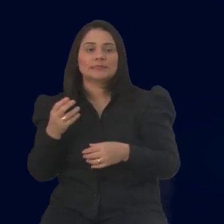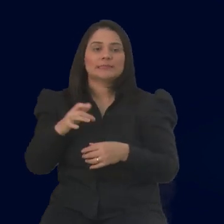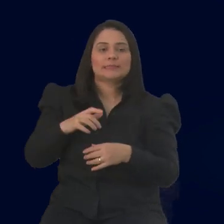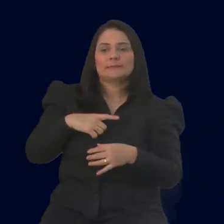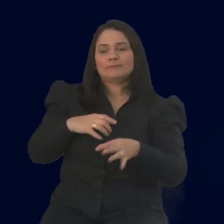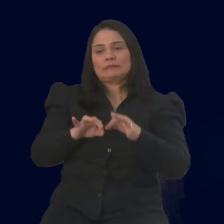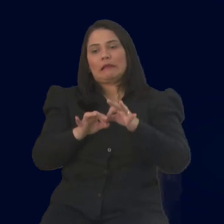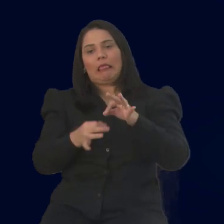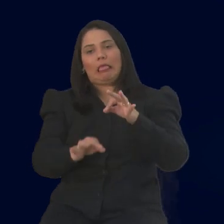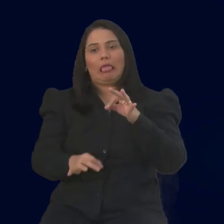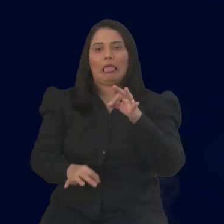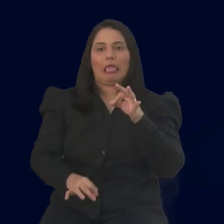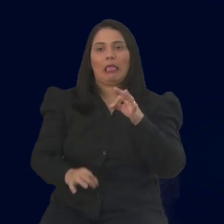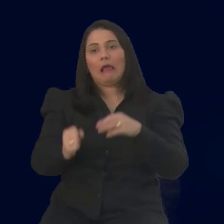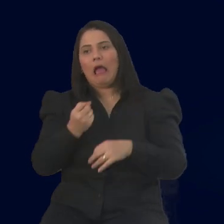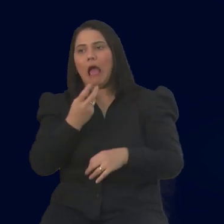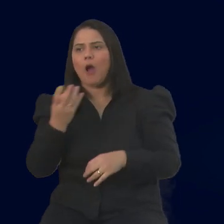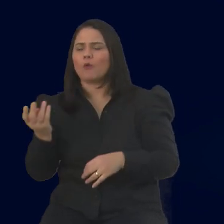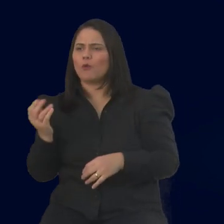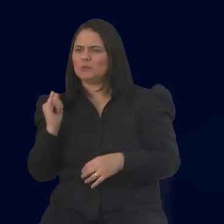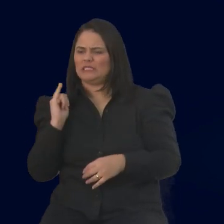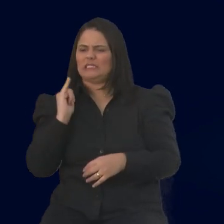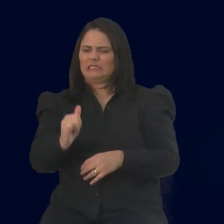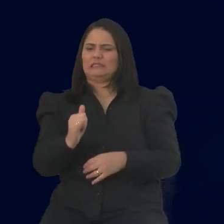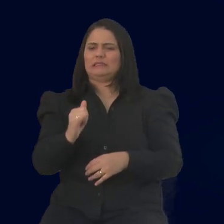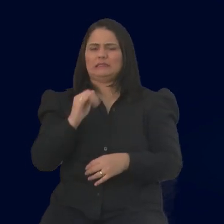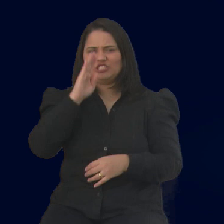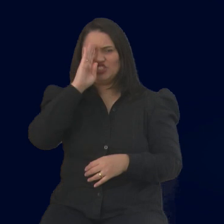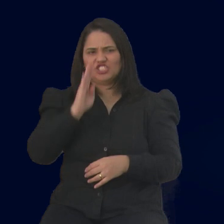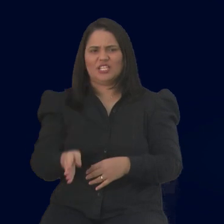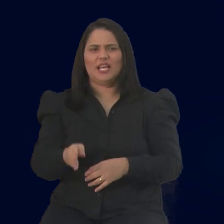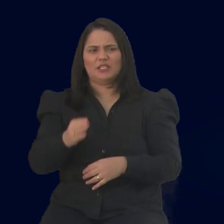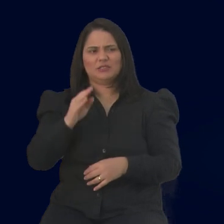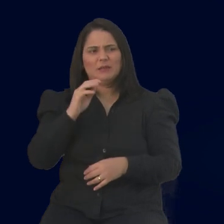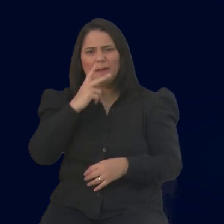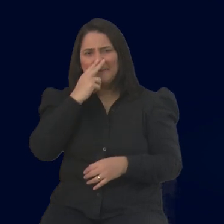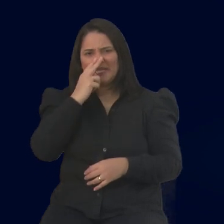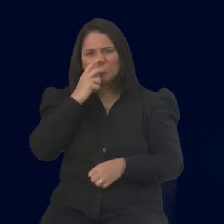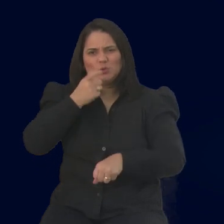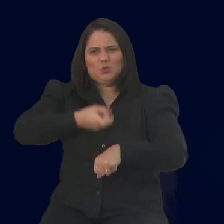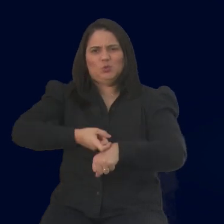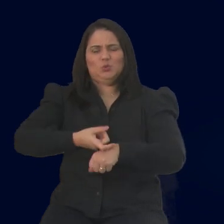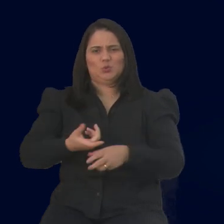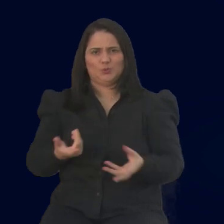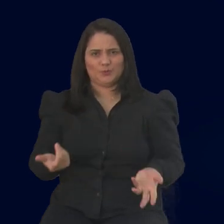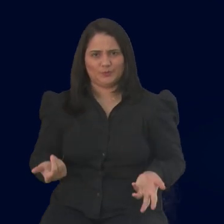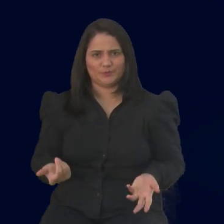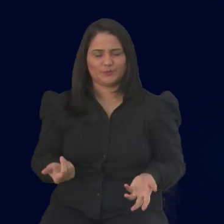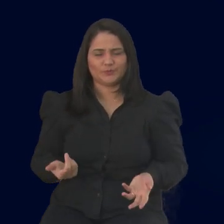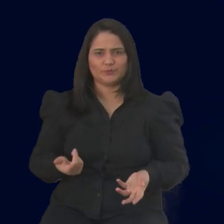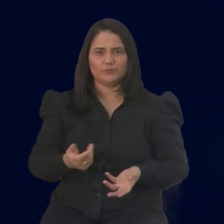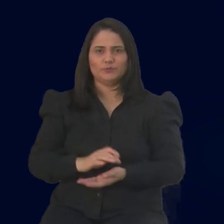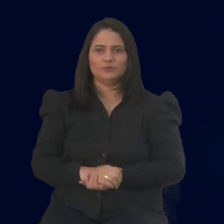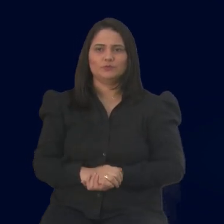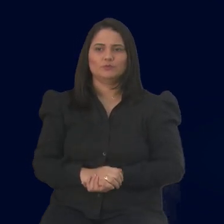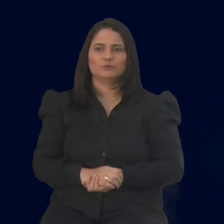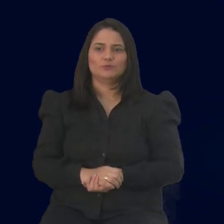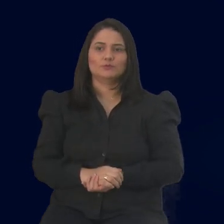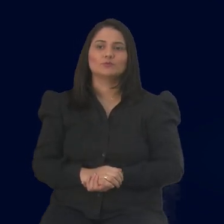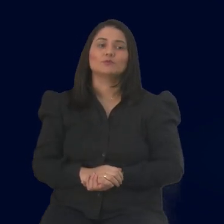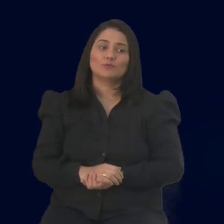são muito duras, são muito diretas, objetivas, vão direto ao ponto. E isso pode